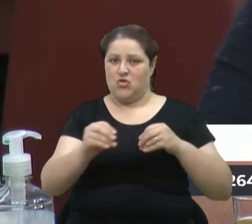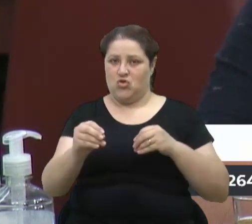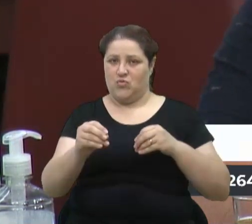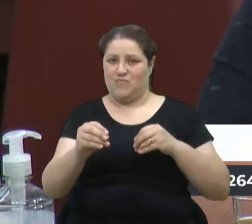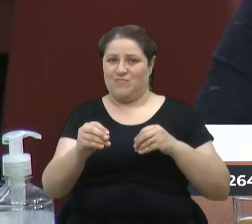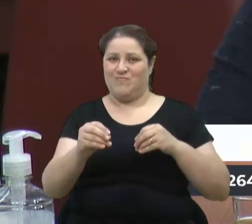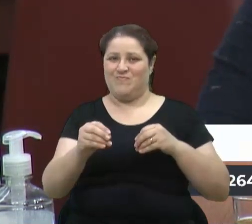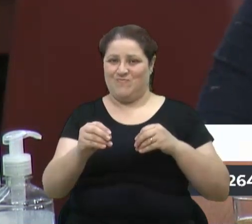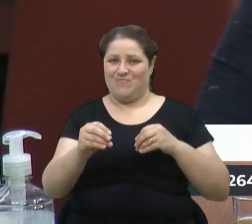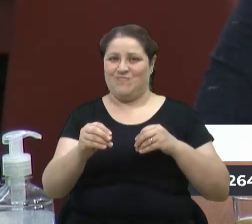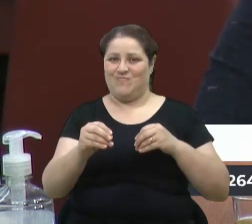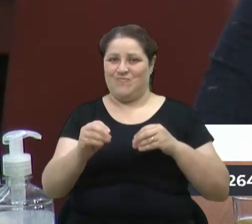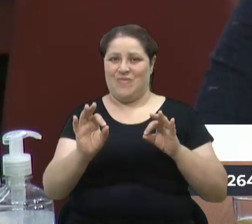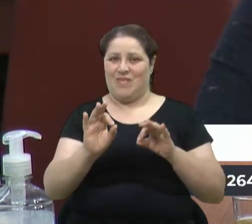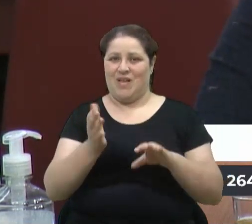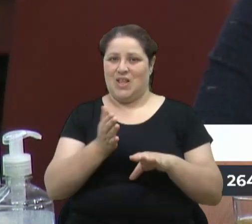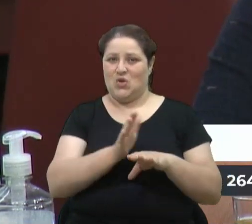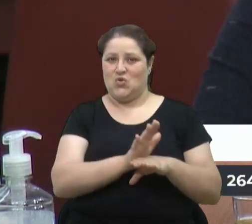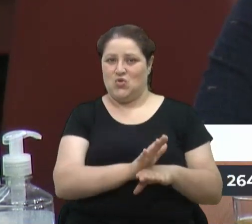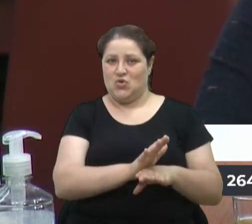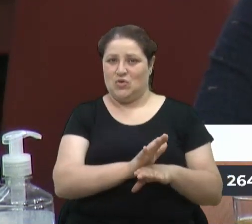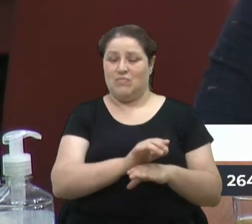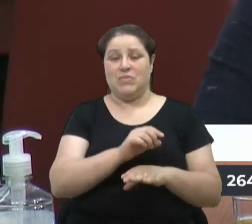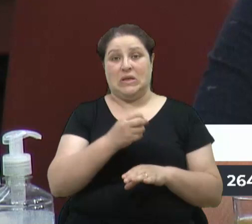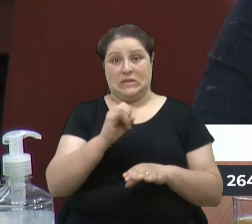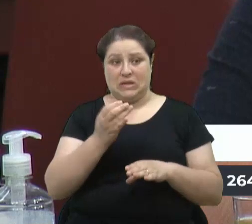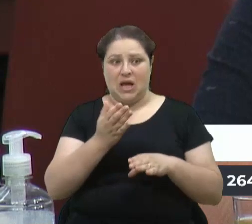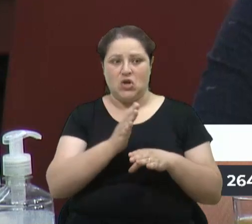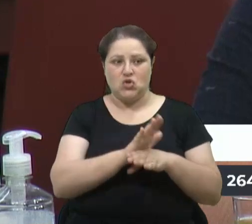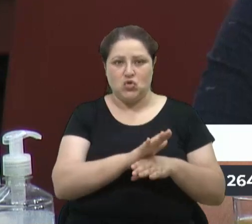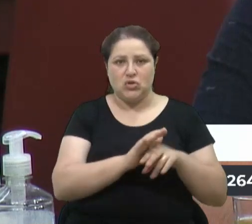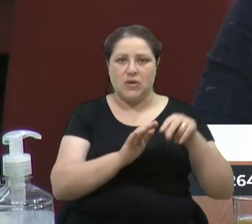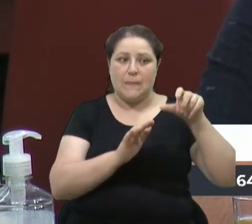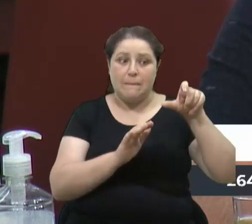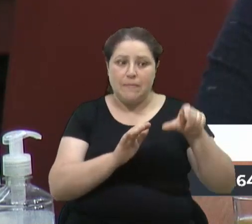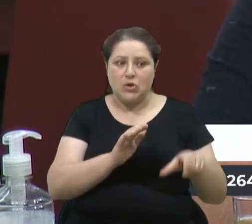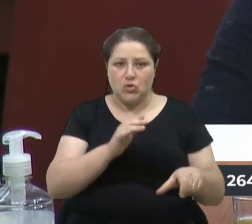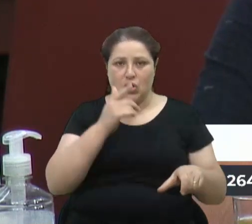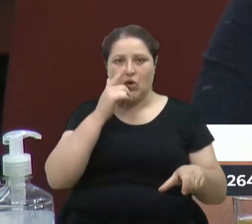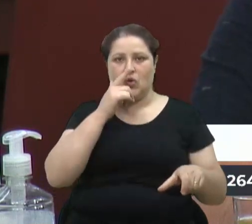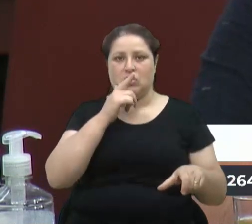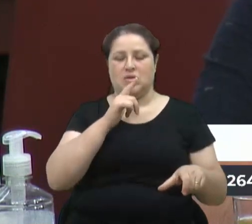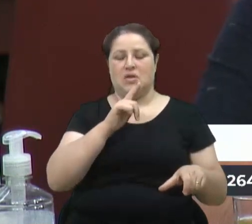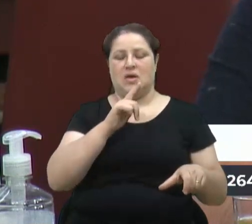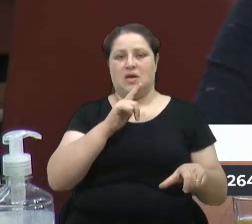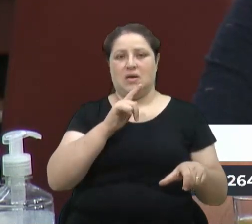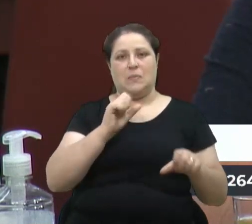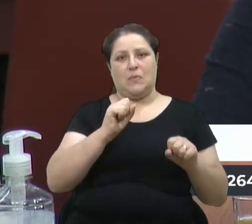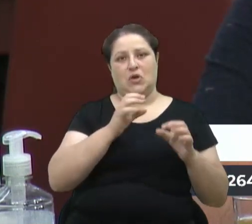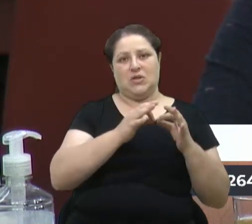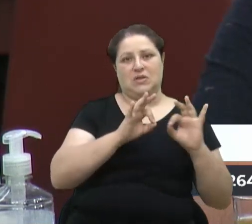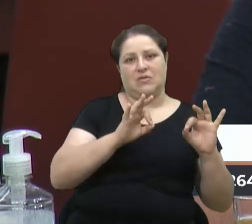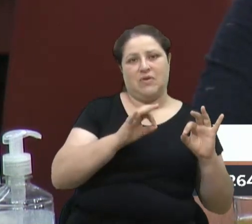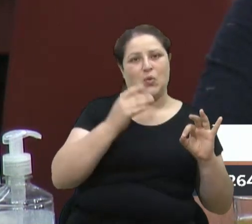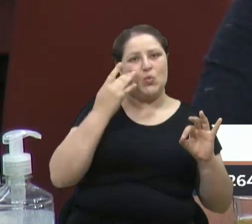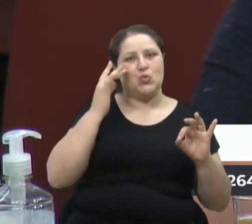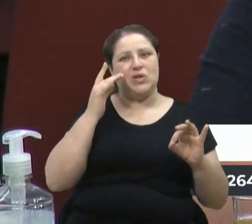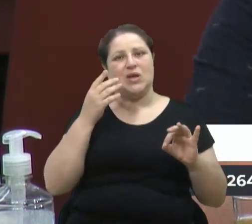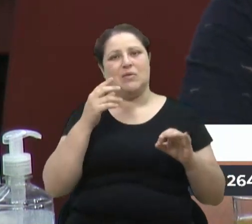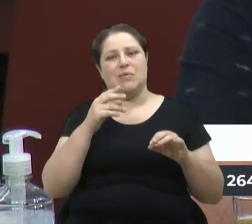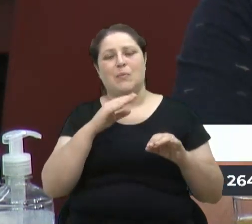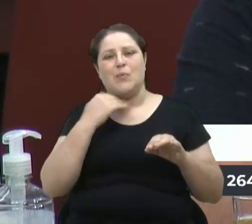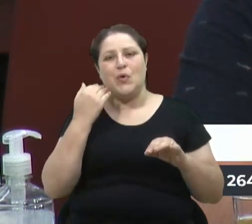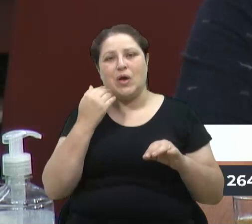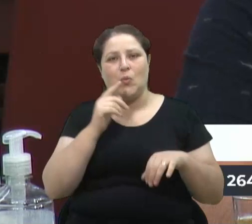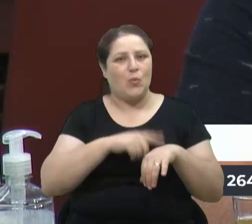essa pessoa que podia ter uma sobrevida a partir de um socorro. Então, a gente não sabe se ele morreu ali por falta de socorro ou na